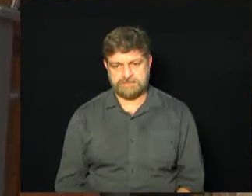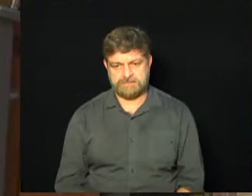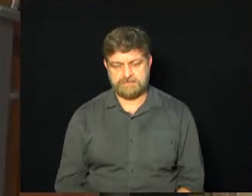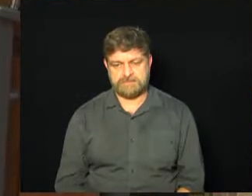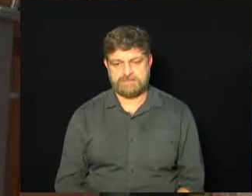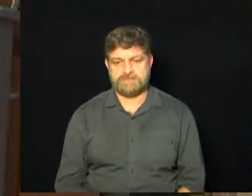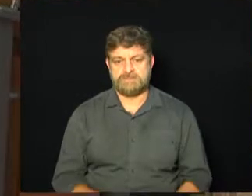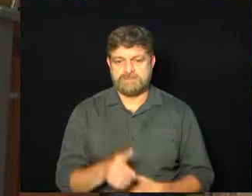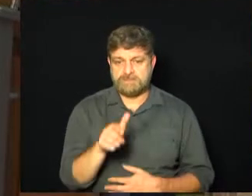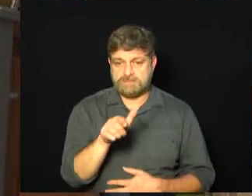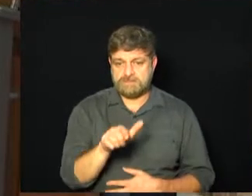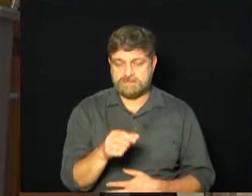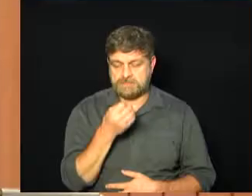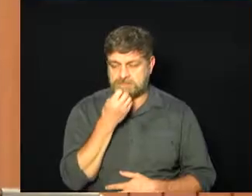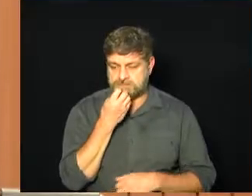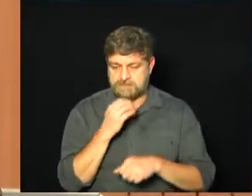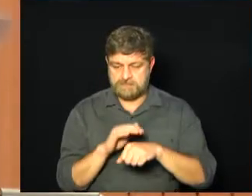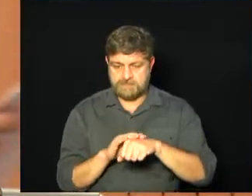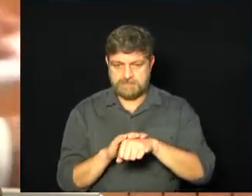Mais uma vez, boa noite.